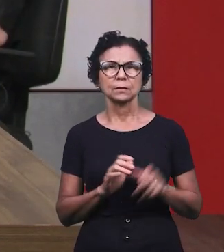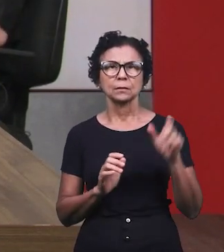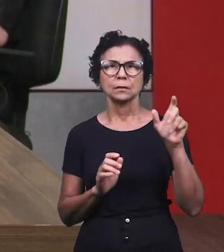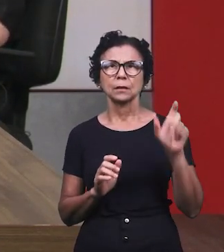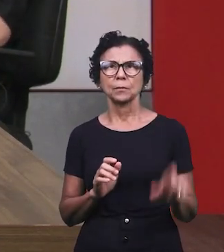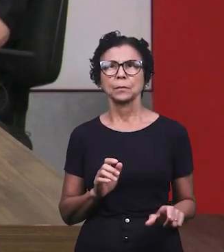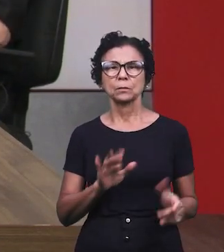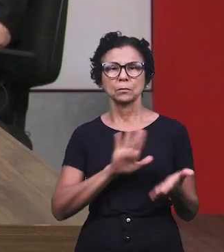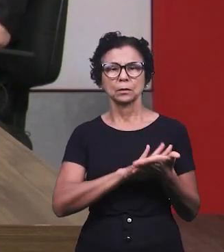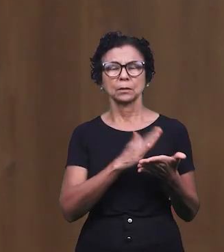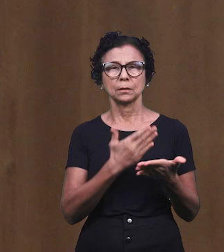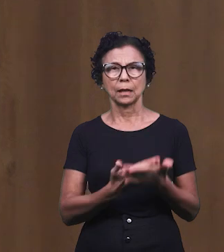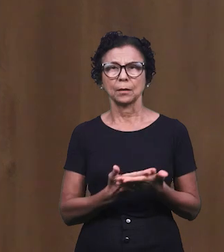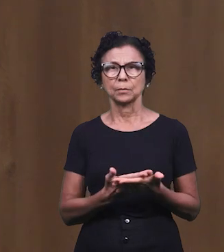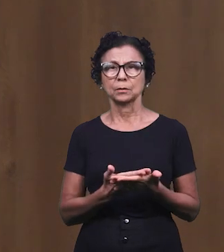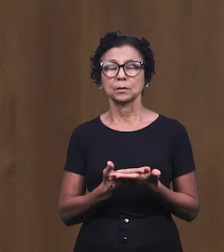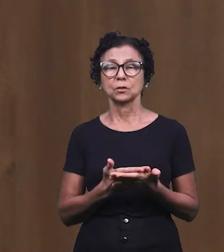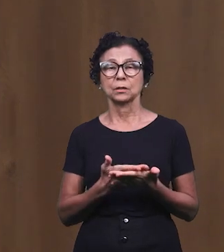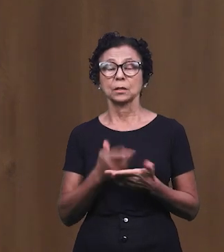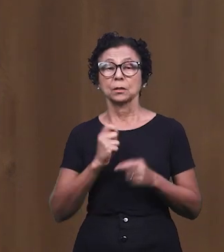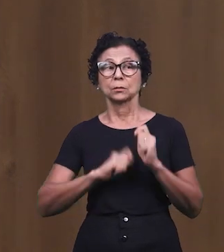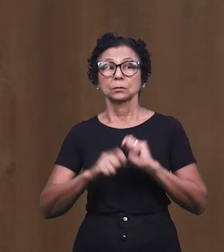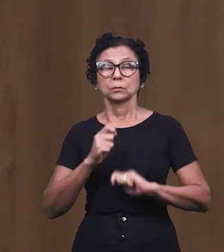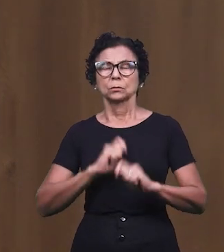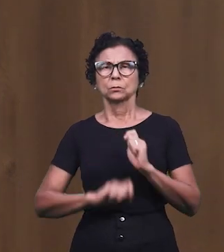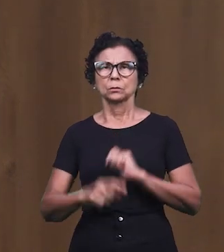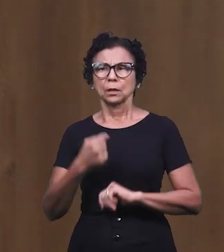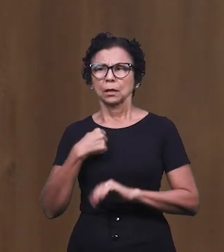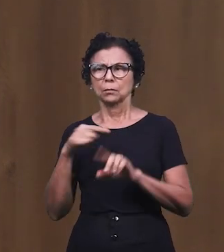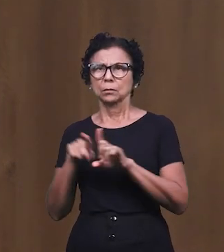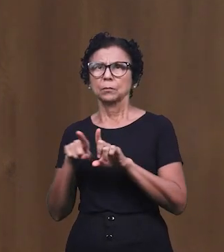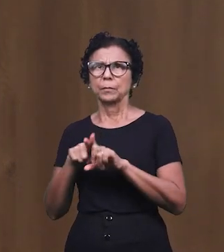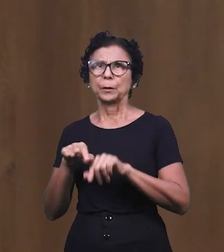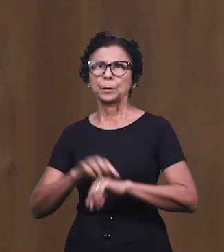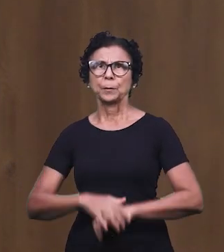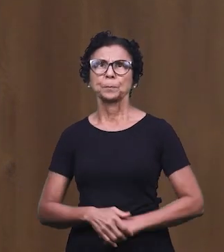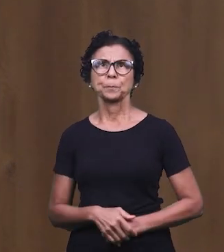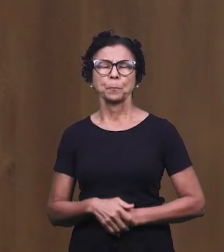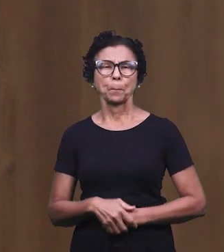começo, começou o louvor, já quer sinalizar. E